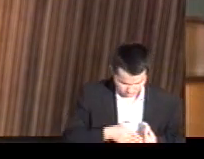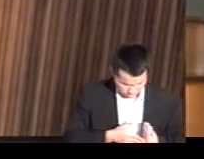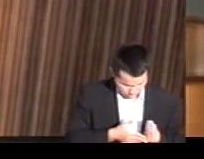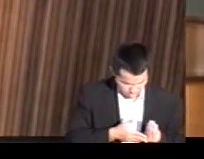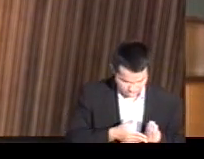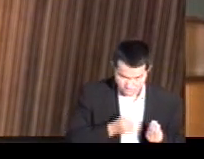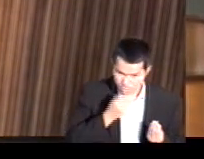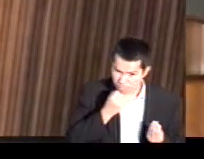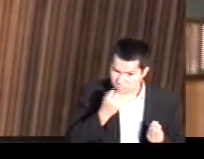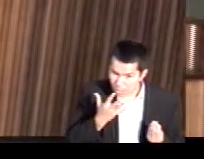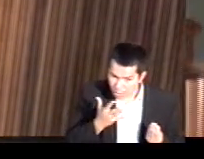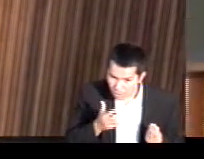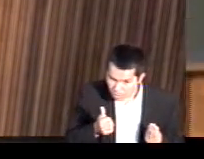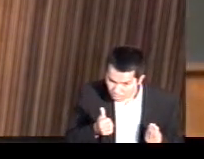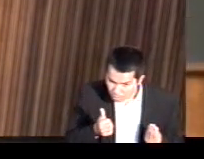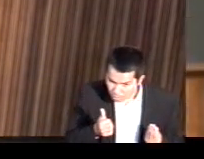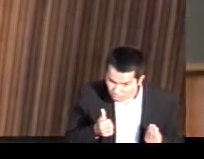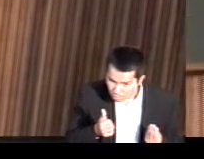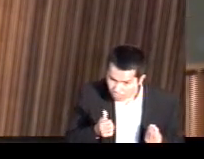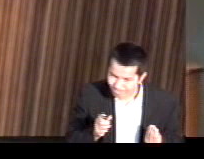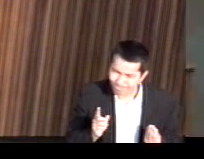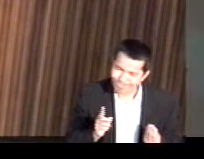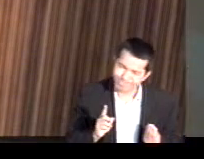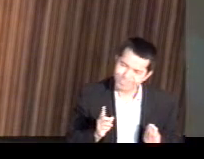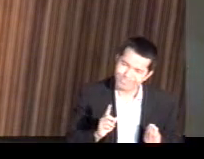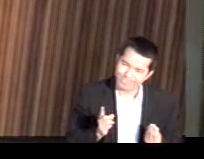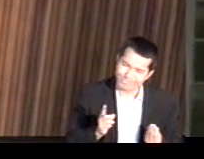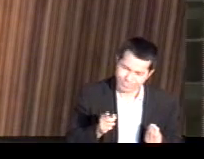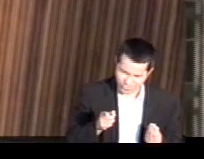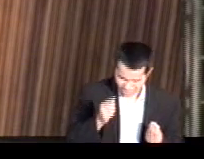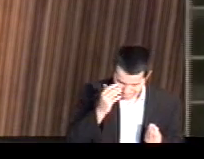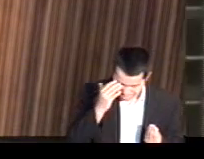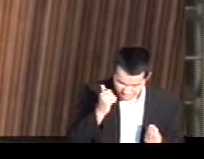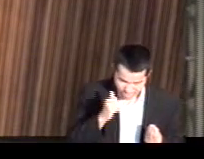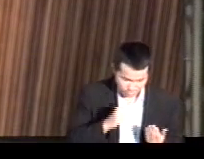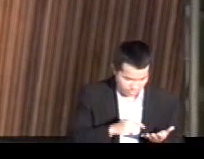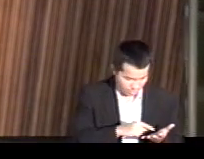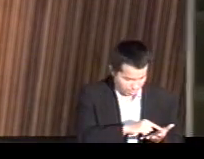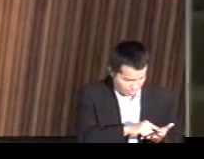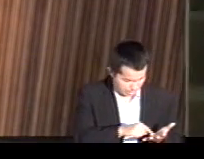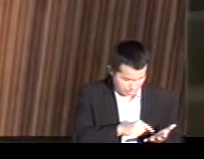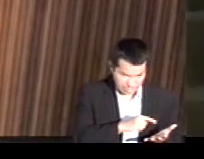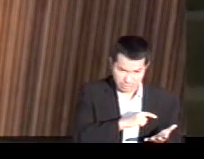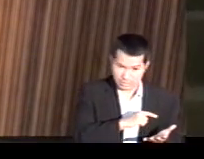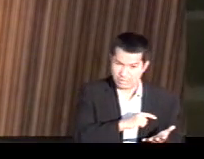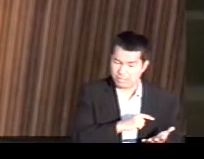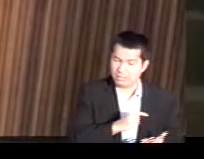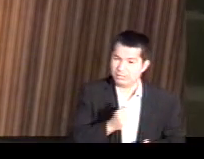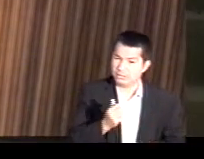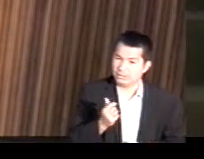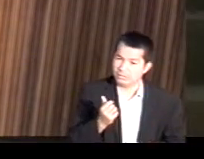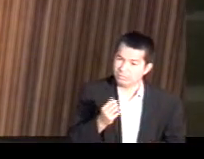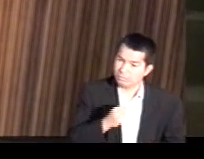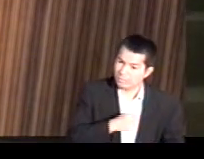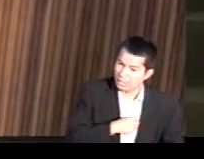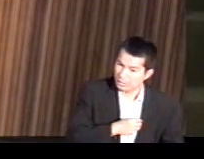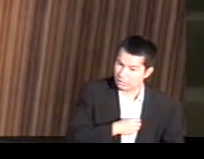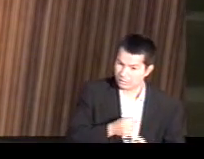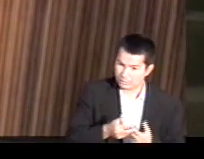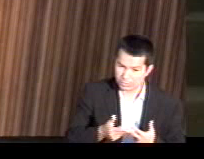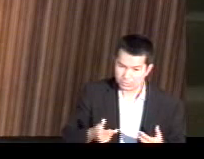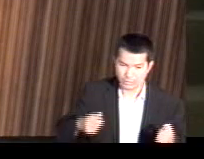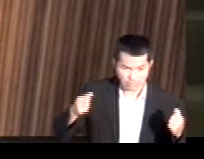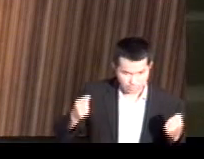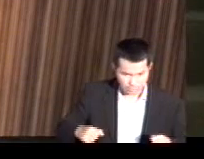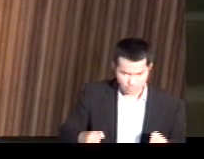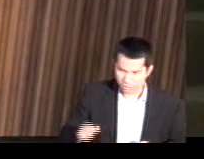E que a gente precisa do perdão, sim, de Deus, mas a gente precisa do poder transformador de Jesus para dizer: